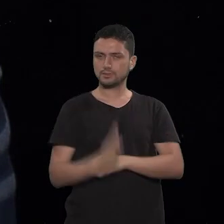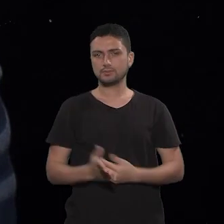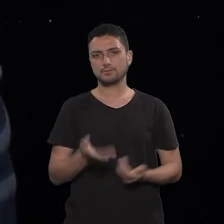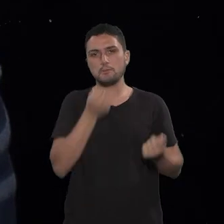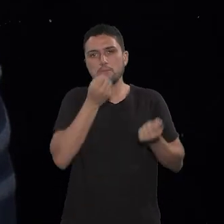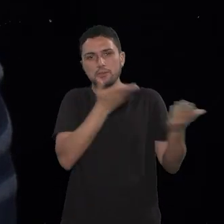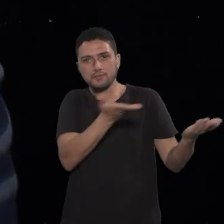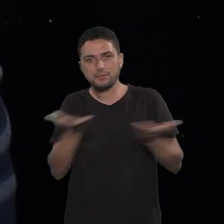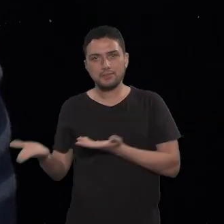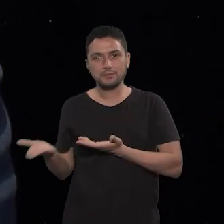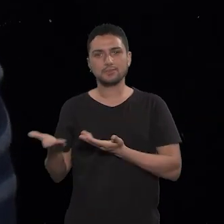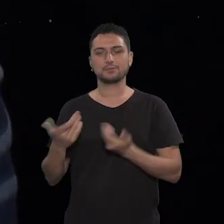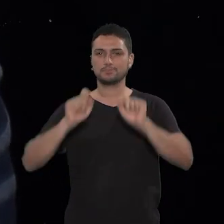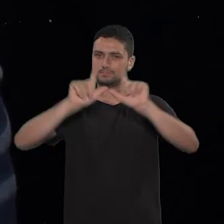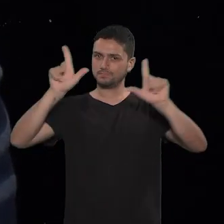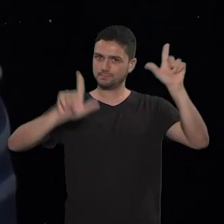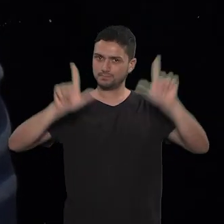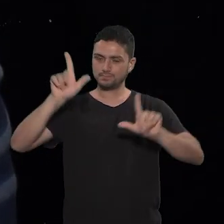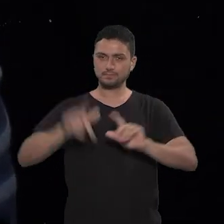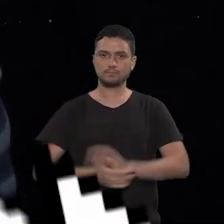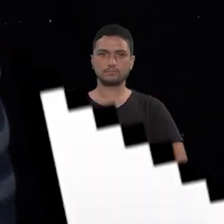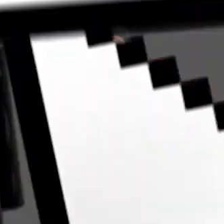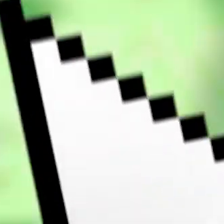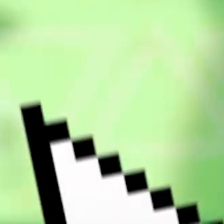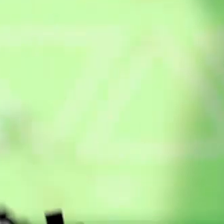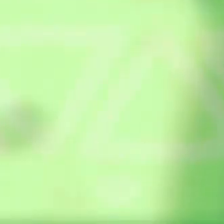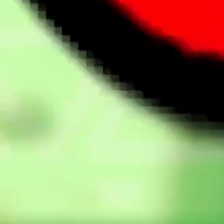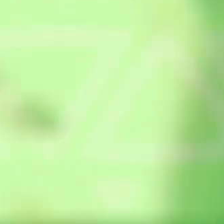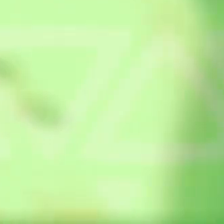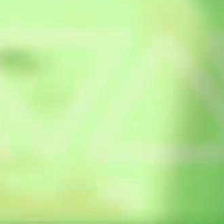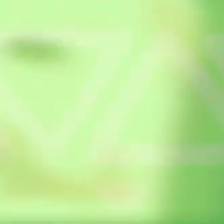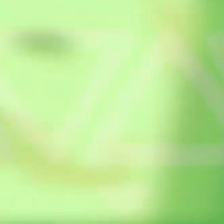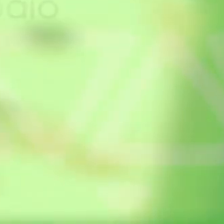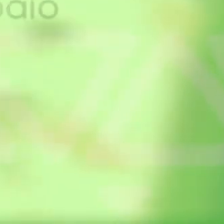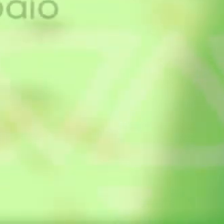nacionais. Sejam bem-vindos ao Cult-Me na TV.